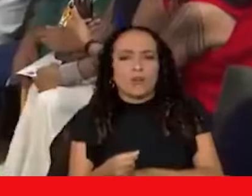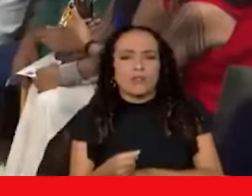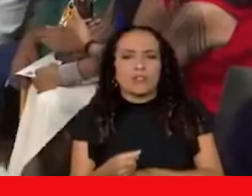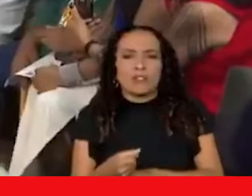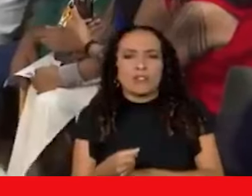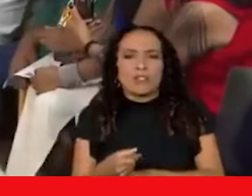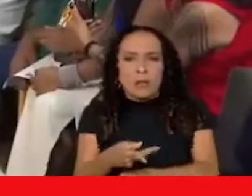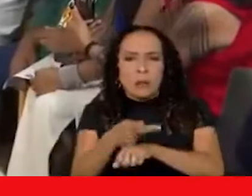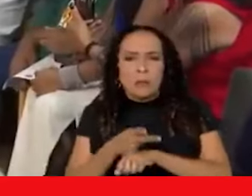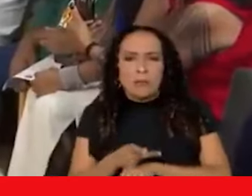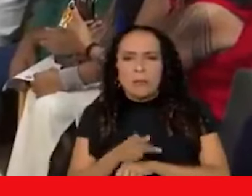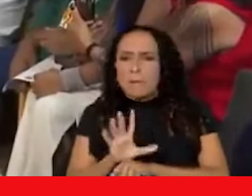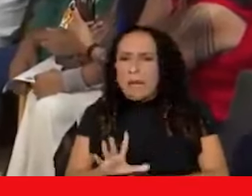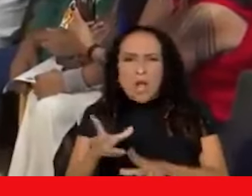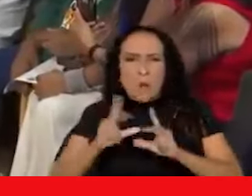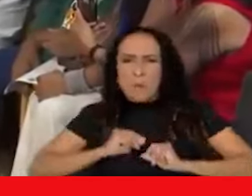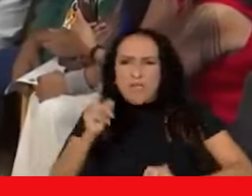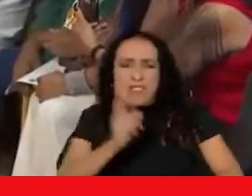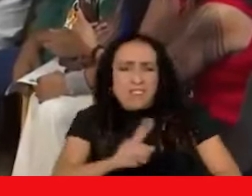merecer.